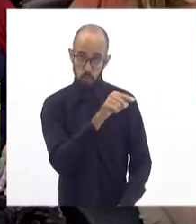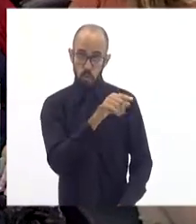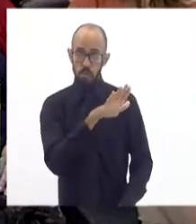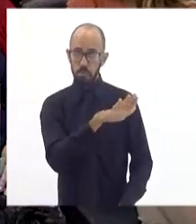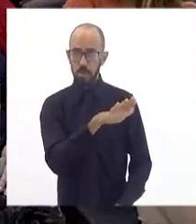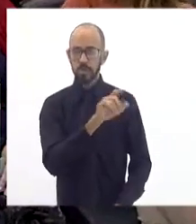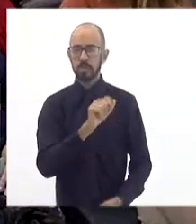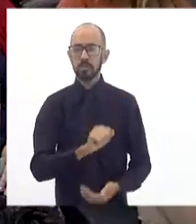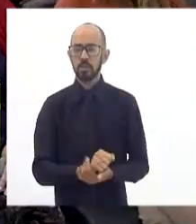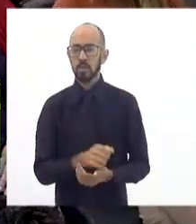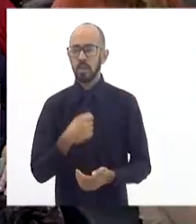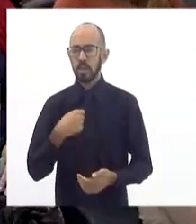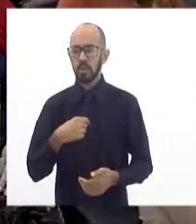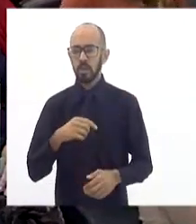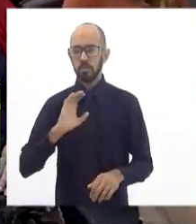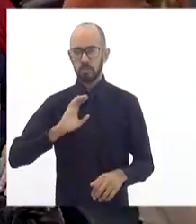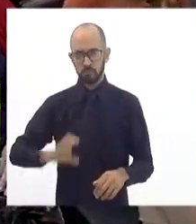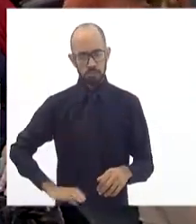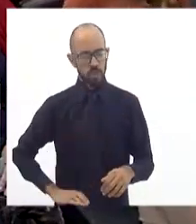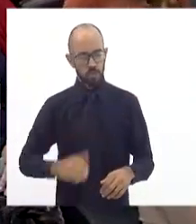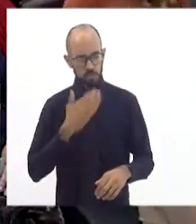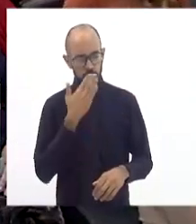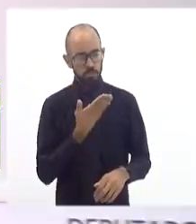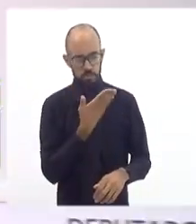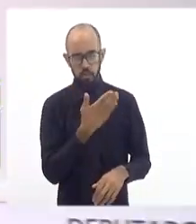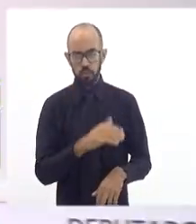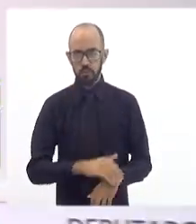mas continuava continuado